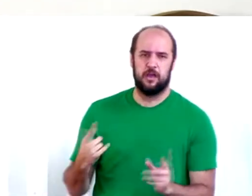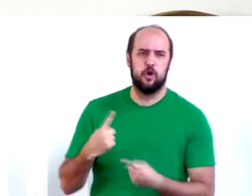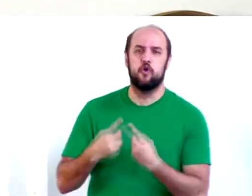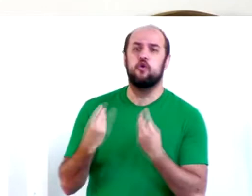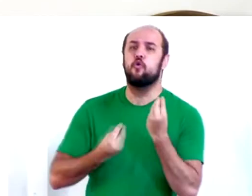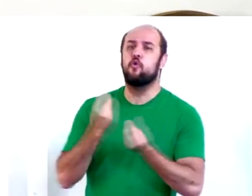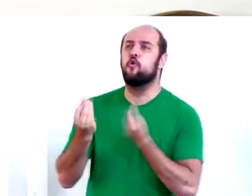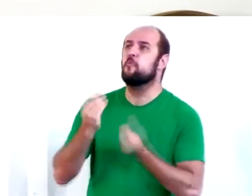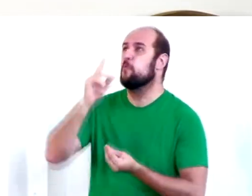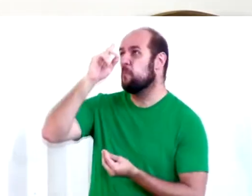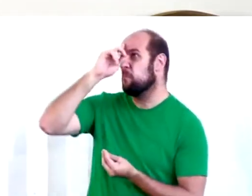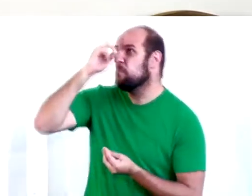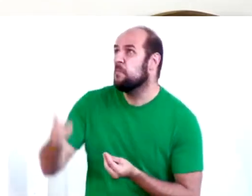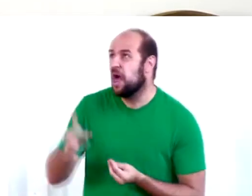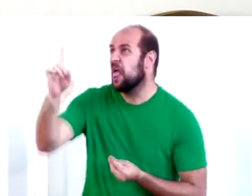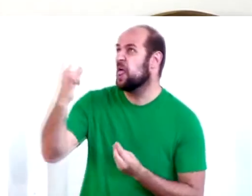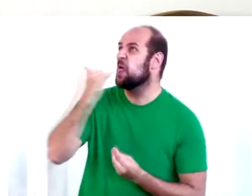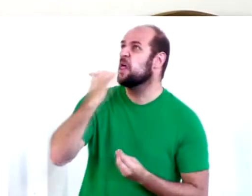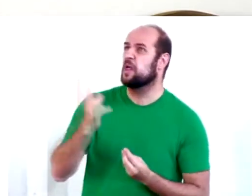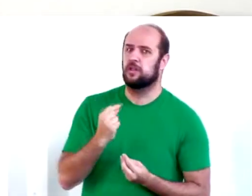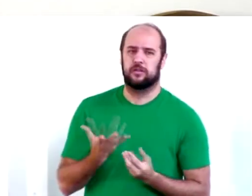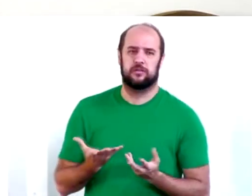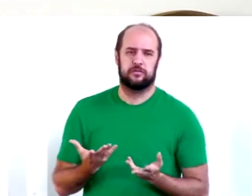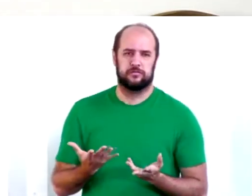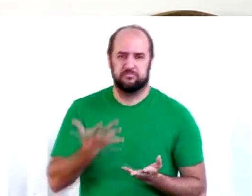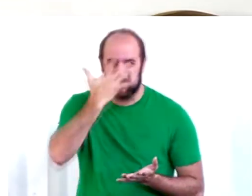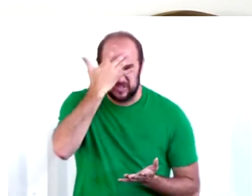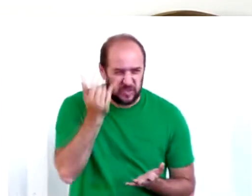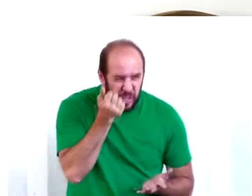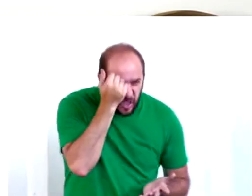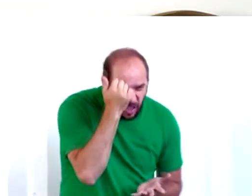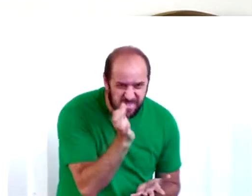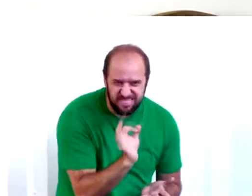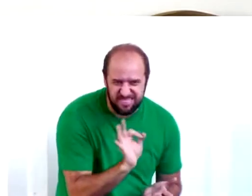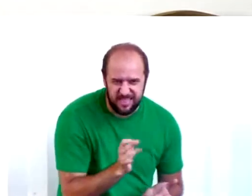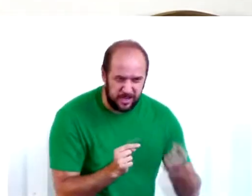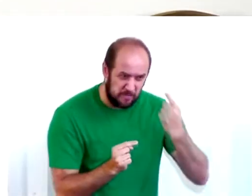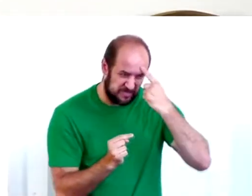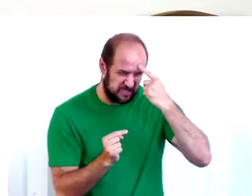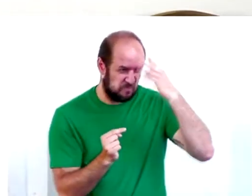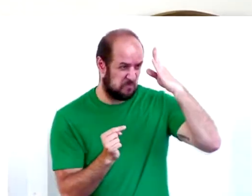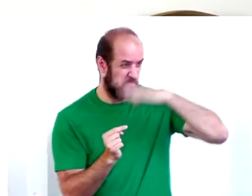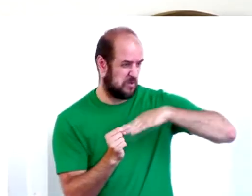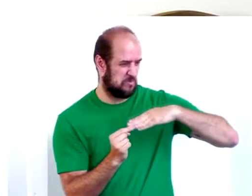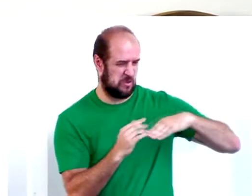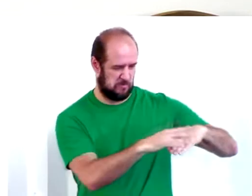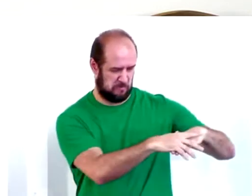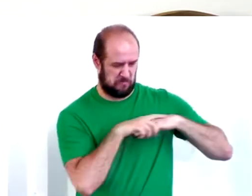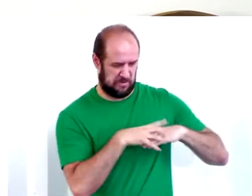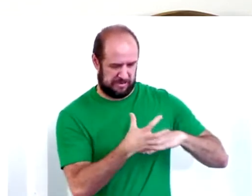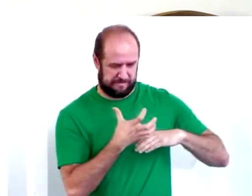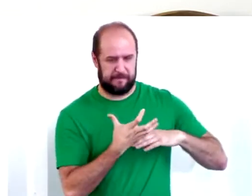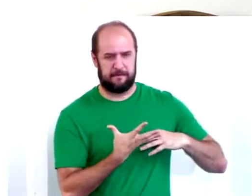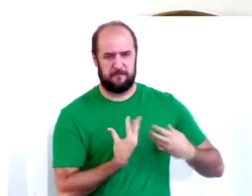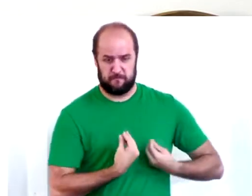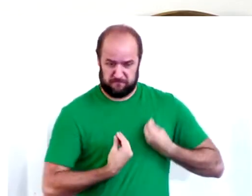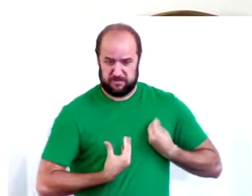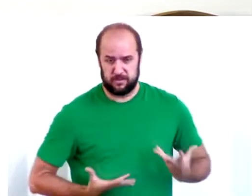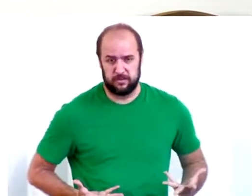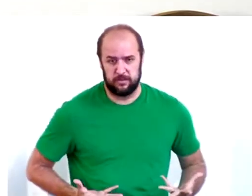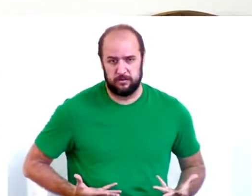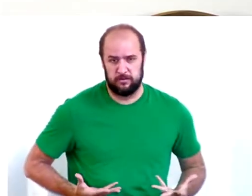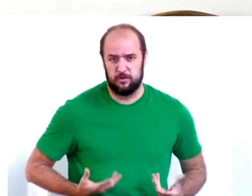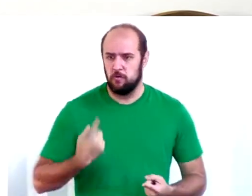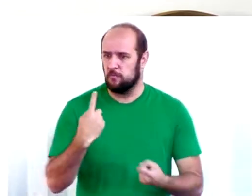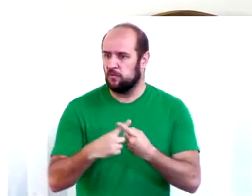Deus? Se ele não acha aquilo ruim, se ele não acha aquilo mal, se ele não acha que aquilo ofende a Deus, por que é que Deus